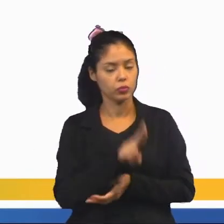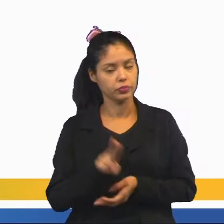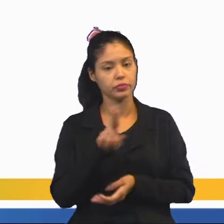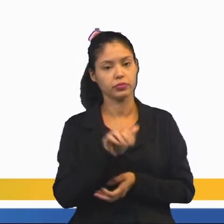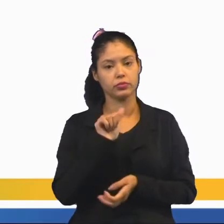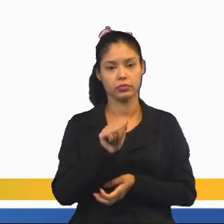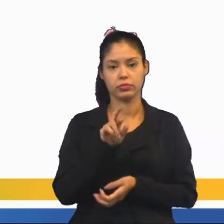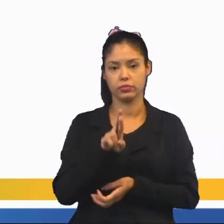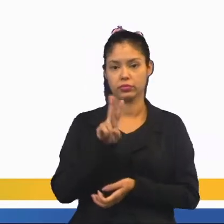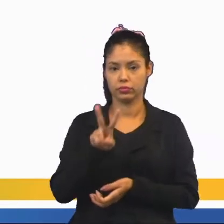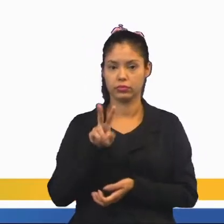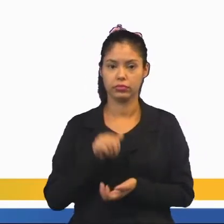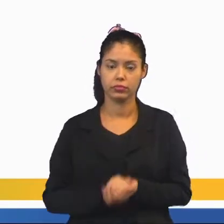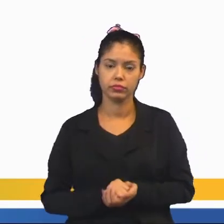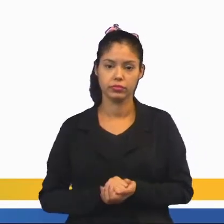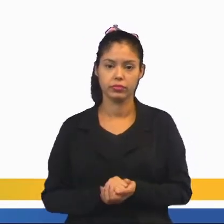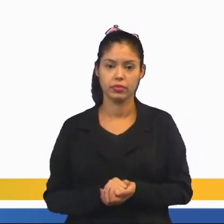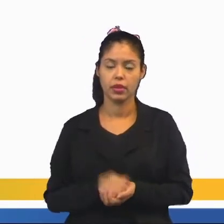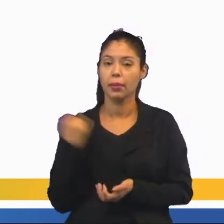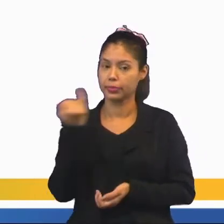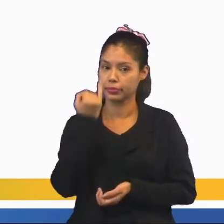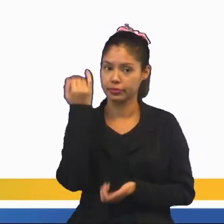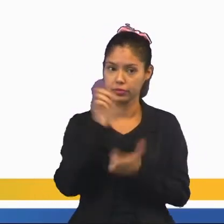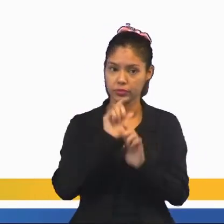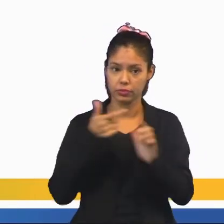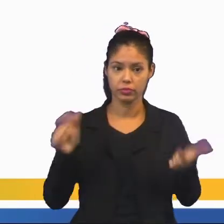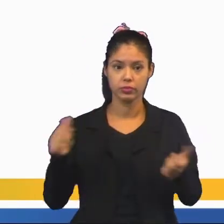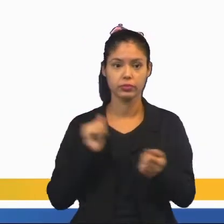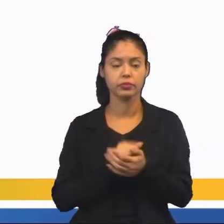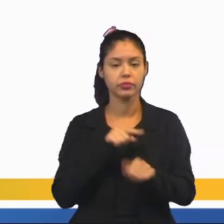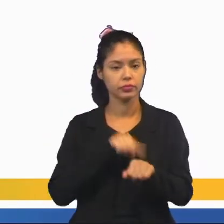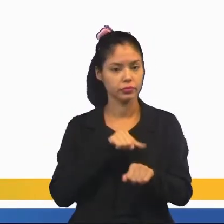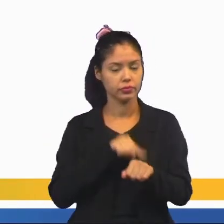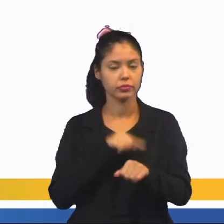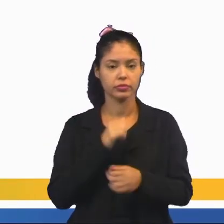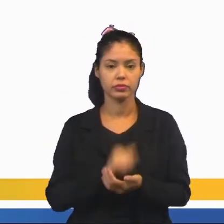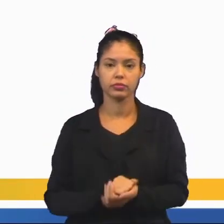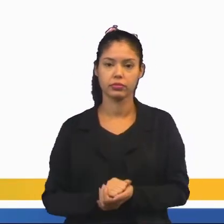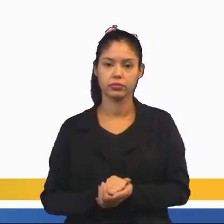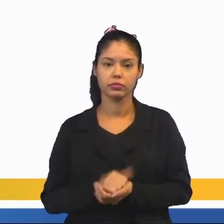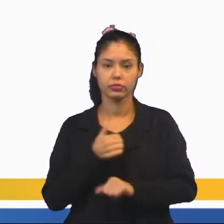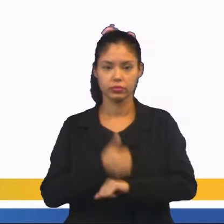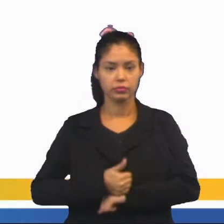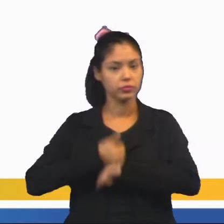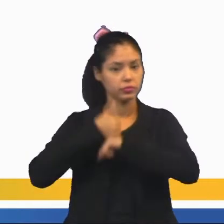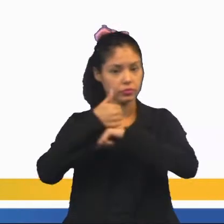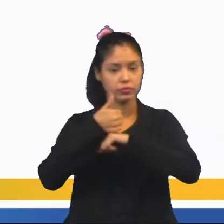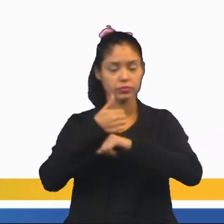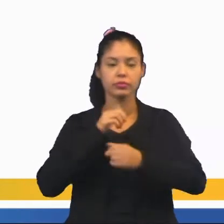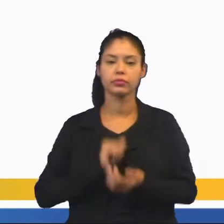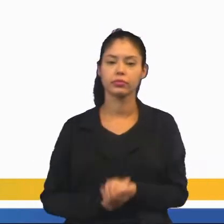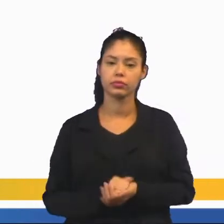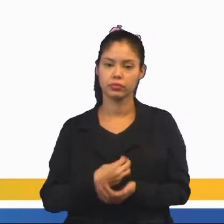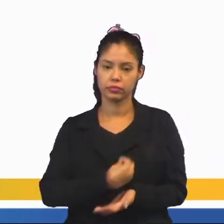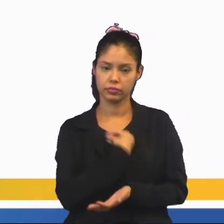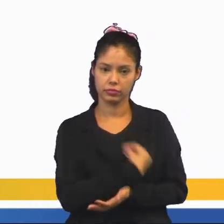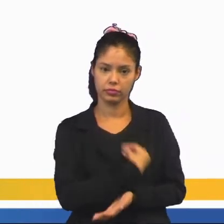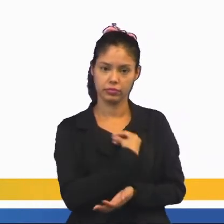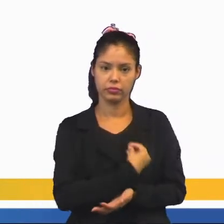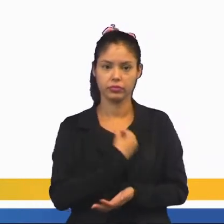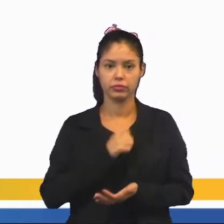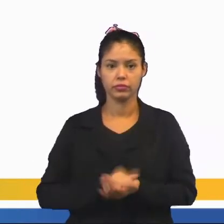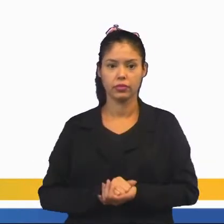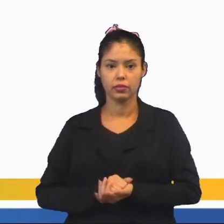uso regular do ARV é fundamental para aumentar o tempo e